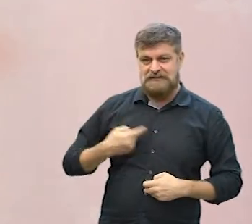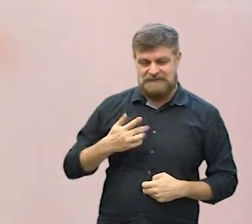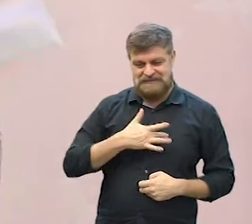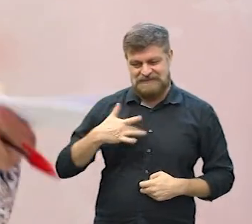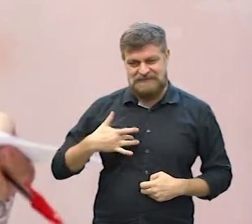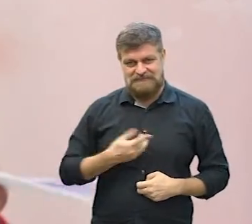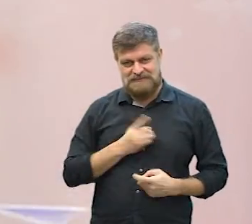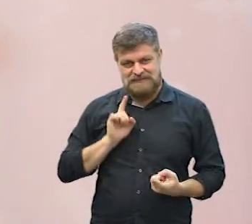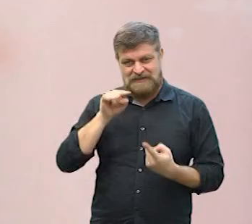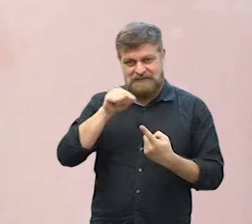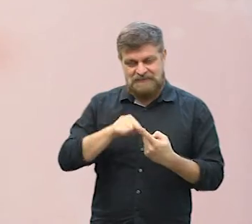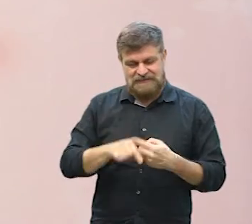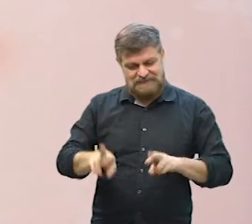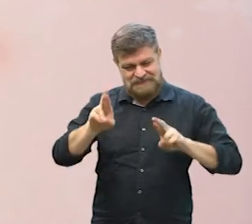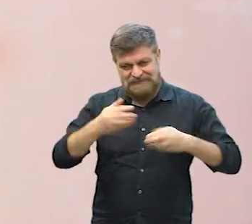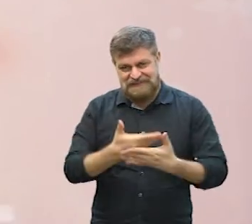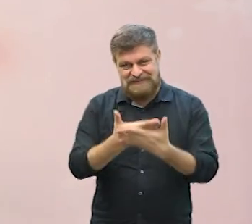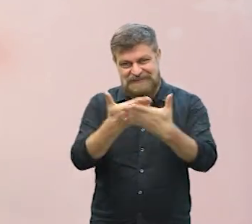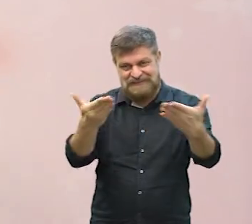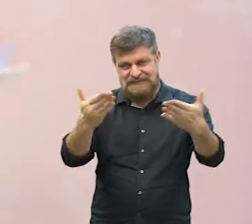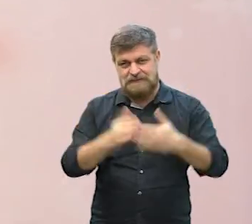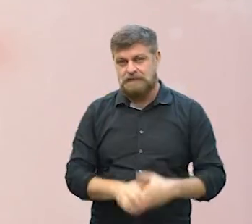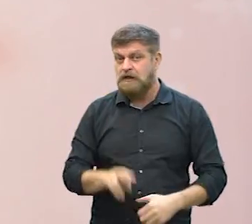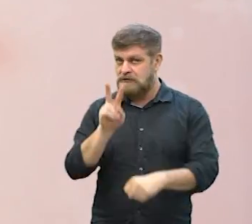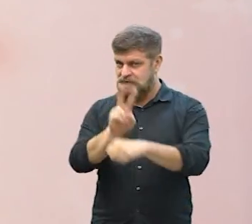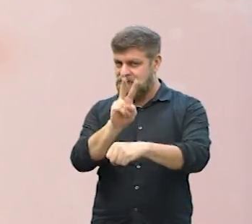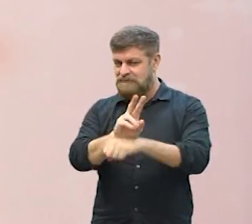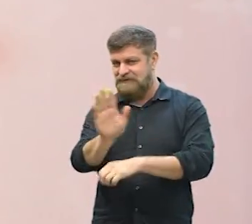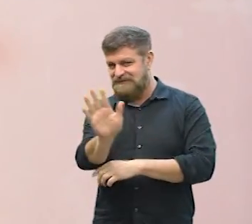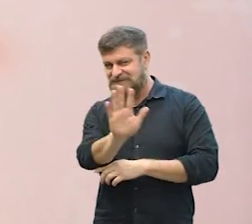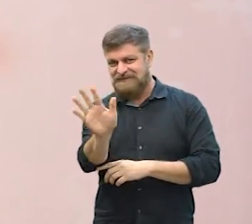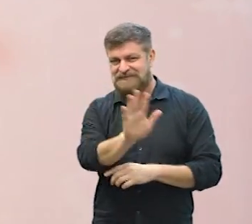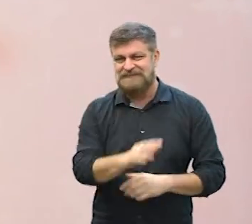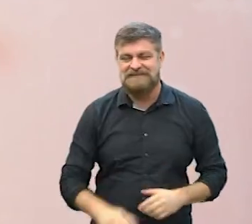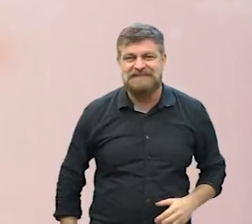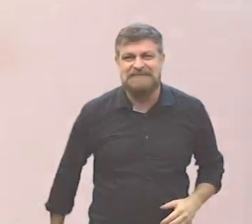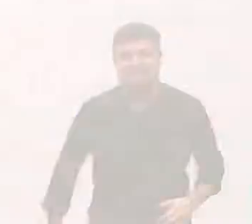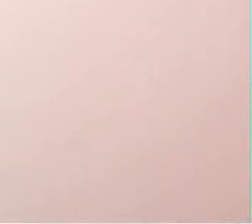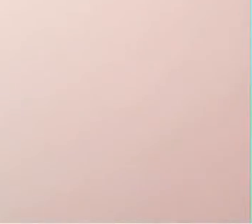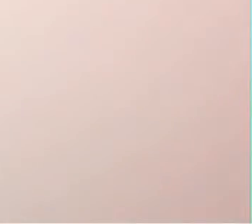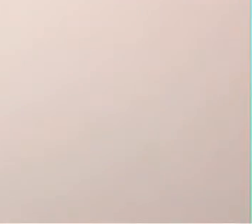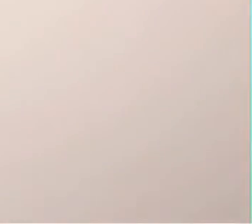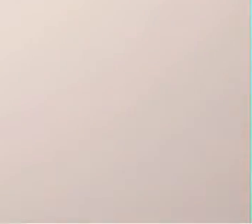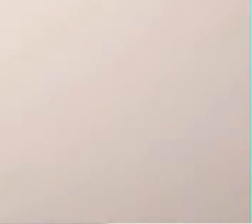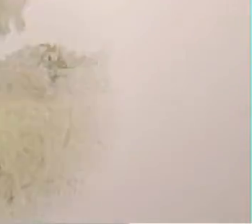Pedro, a gente encerra o Saúde é Vida. Saúde para todo mundo. Se cuida. Tchau.